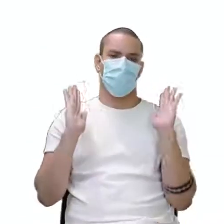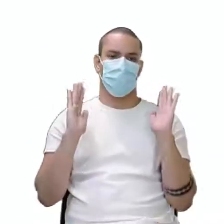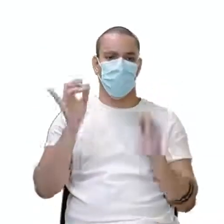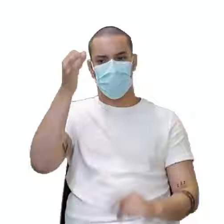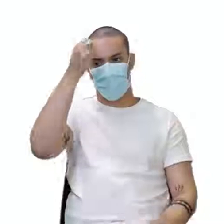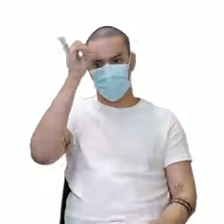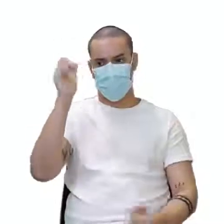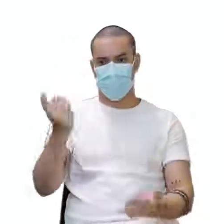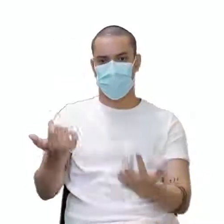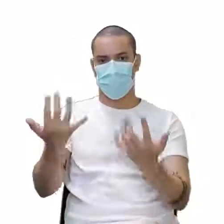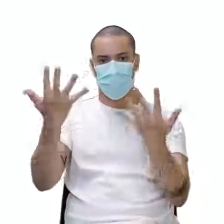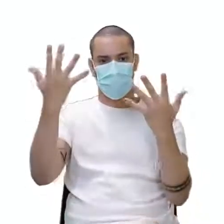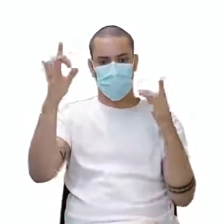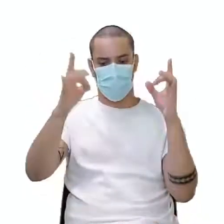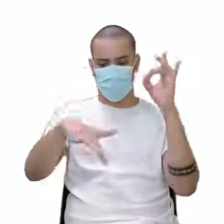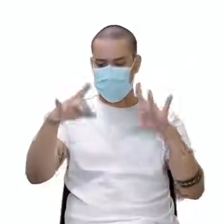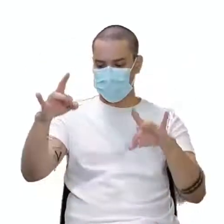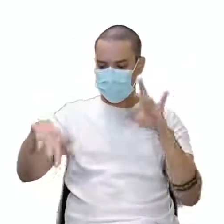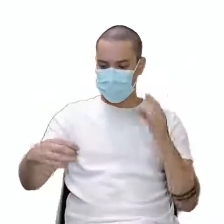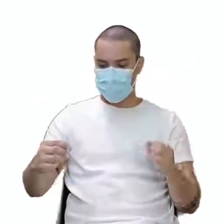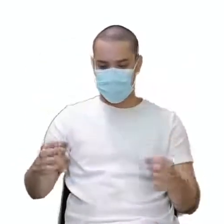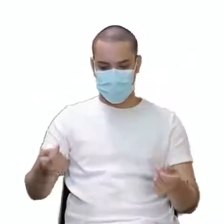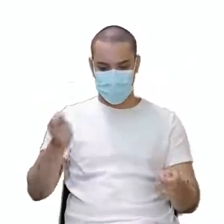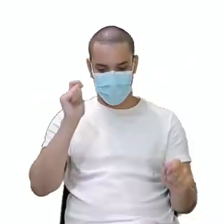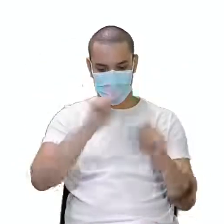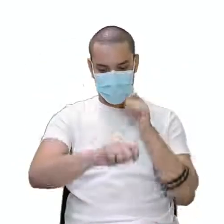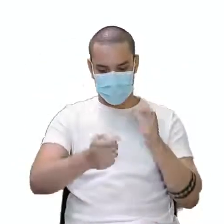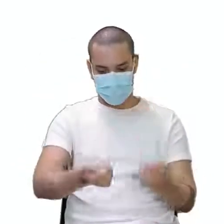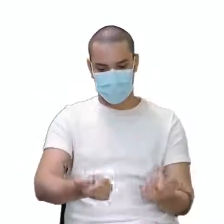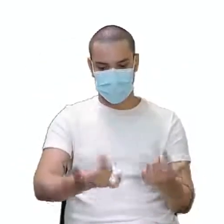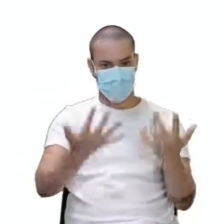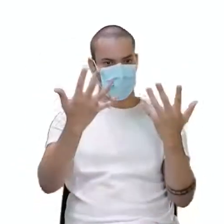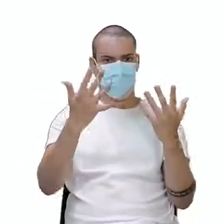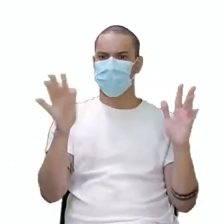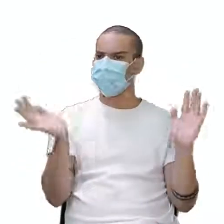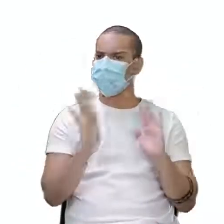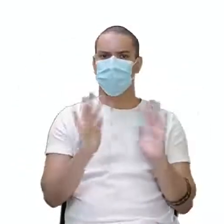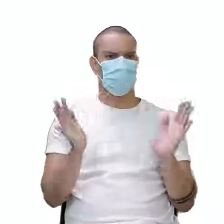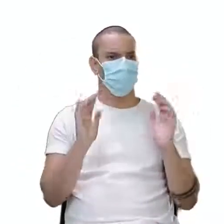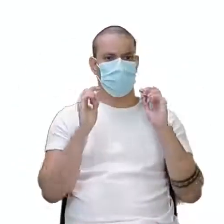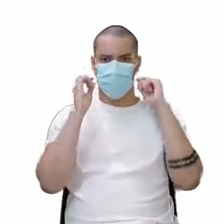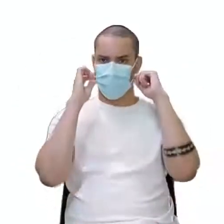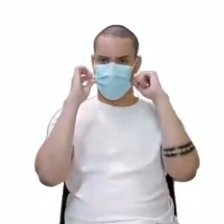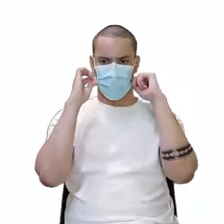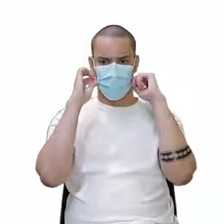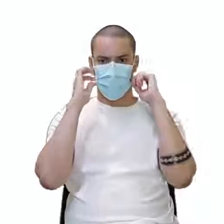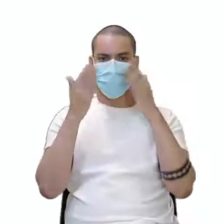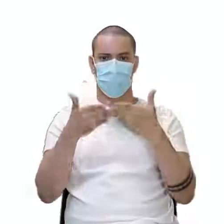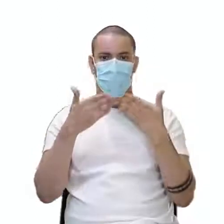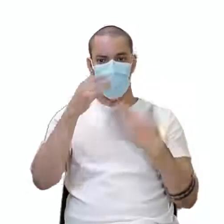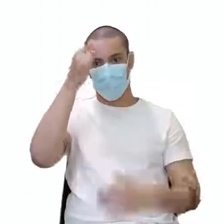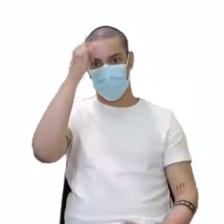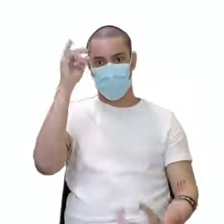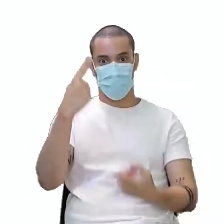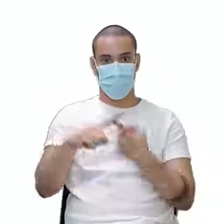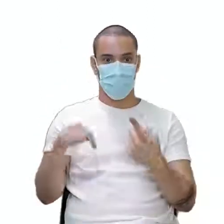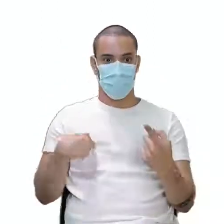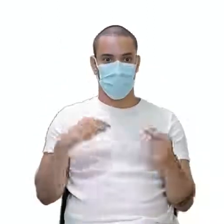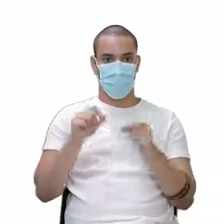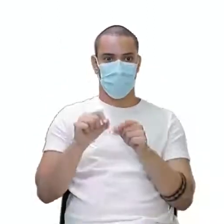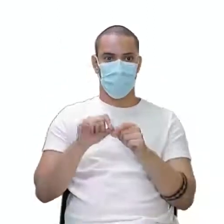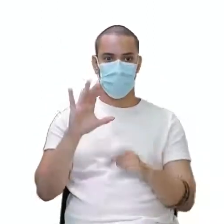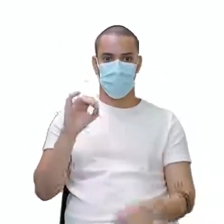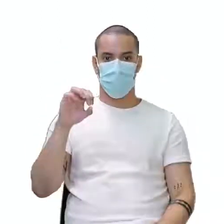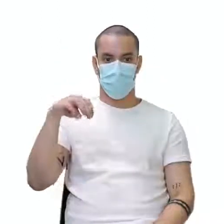ou o resto de galhos, folhas. Junta tudo, faz compostagem, né? Tá tudo tranquilo. Quando a gente faz a compostagem, a gente